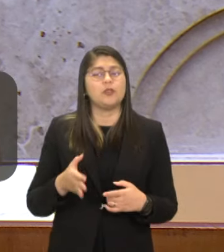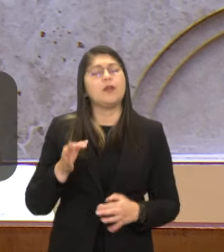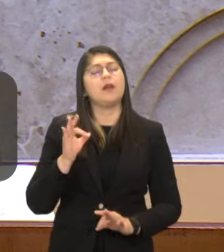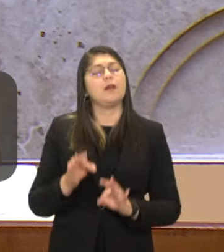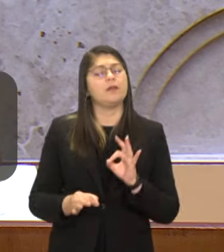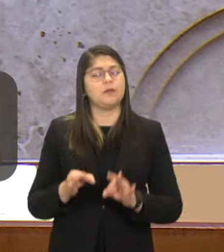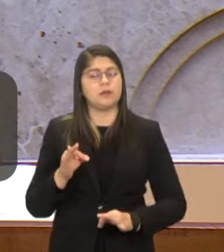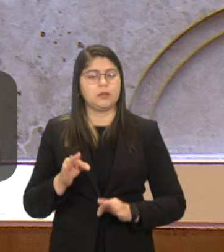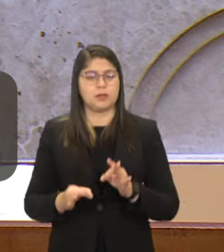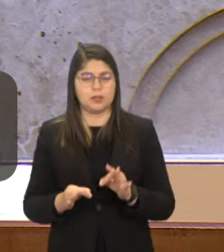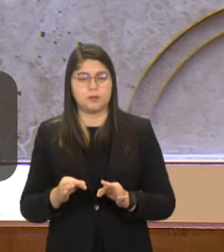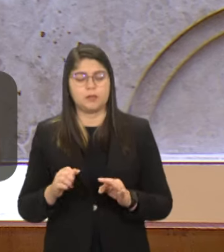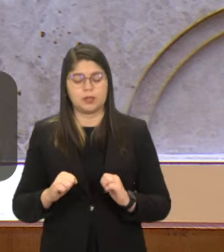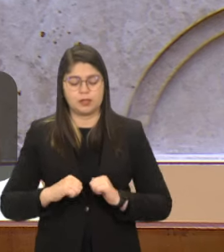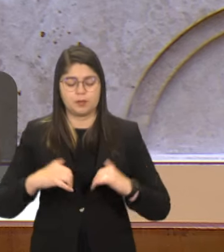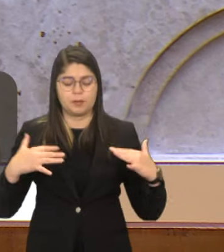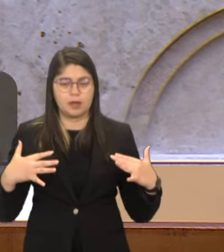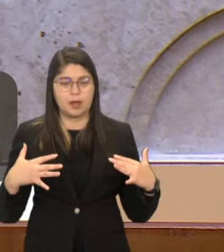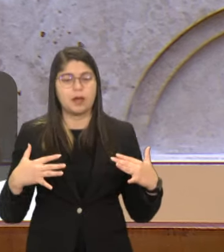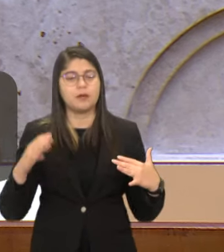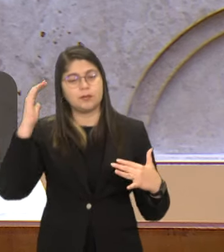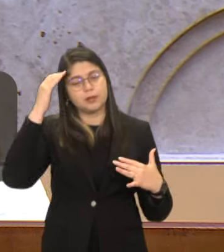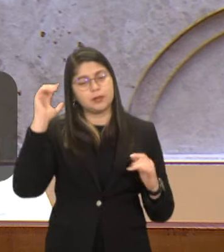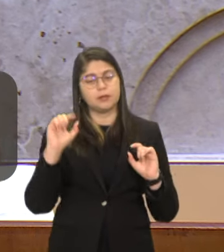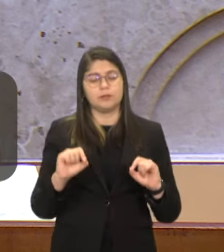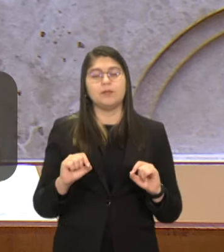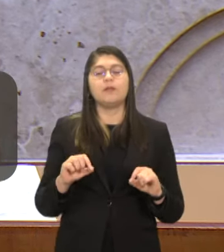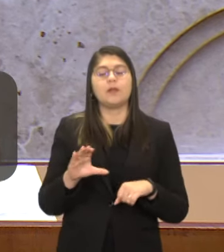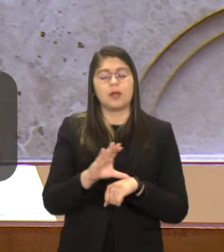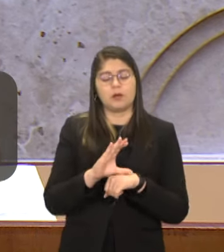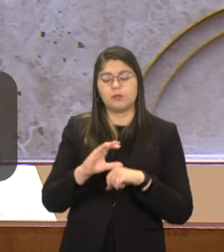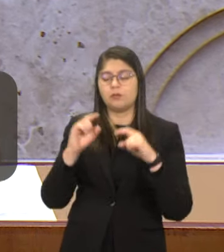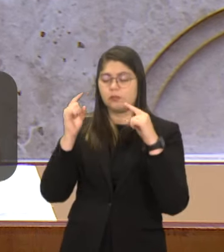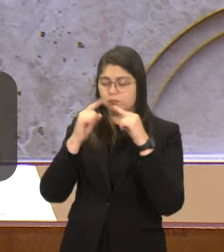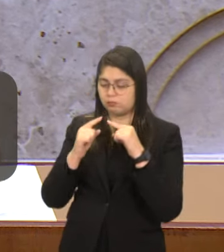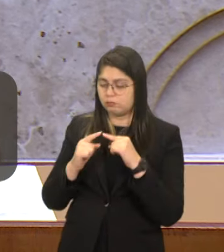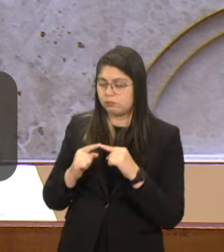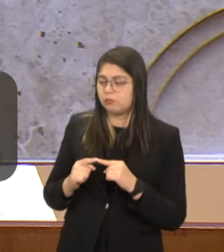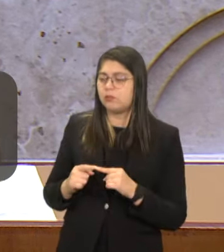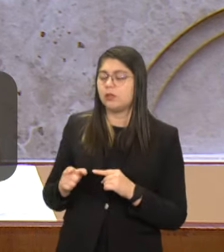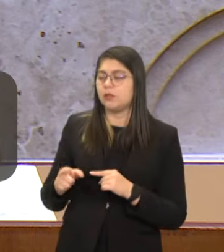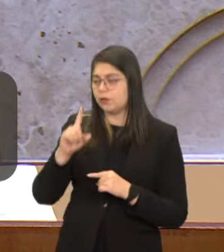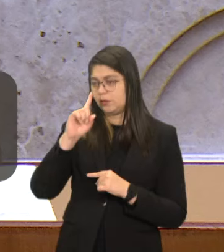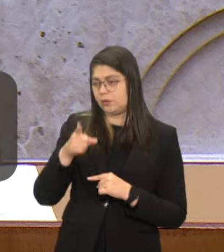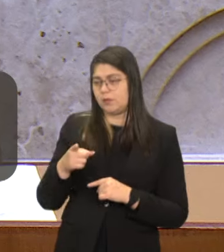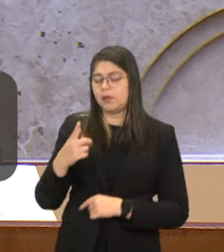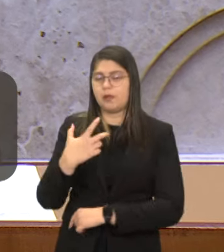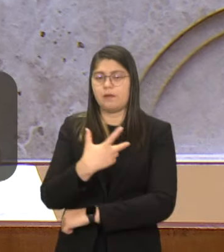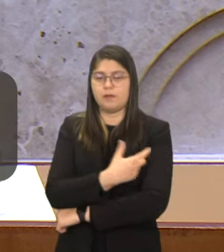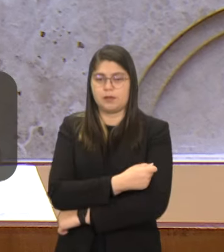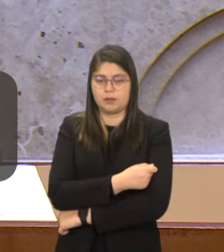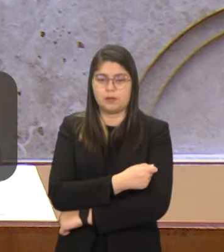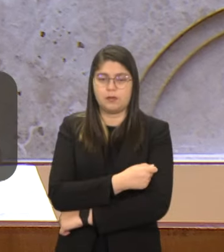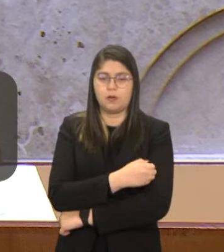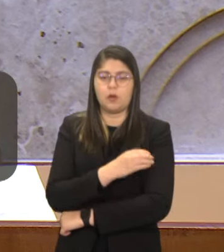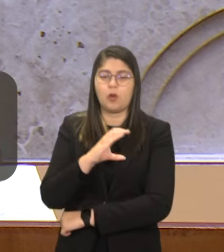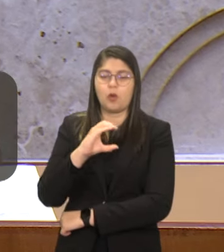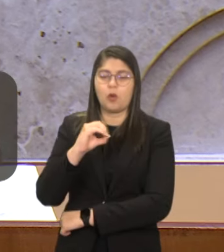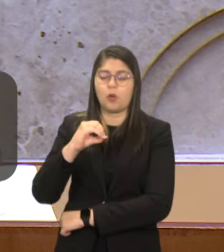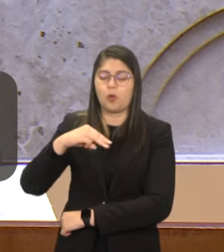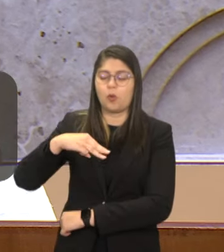do plenário, que fixou o entendimento de que é constitucional a determinação de vacinação compulsória, que é